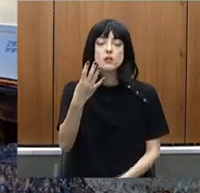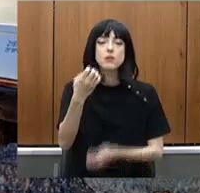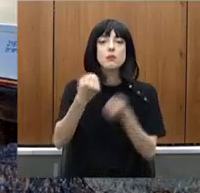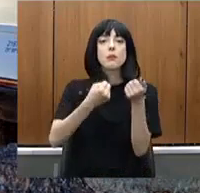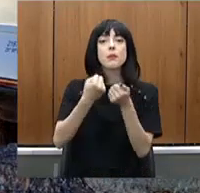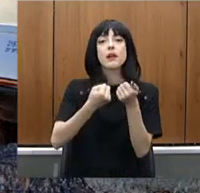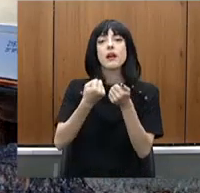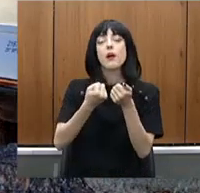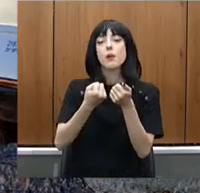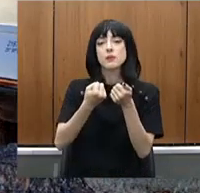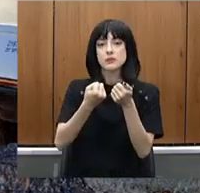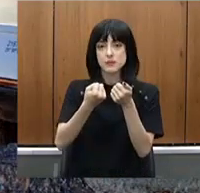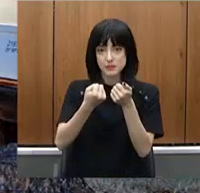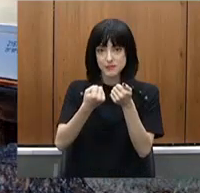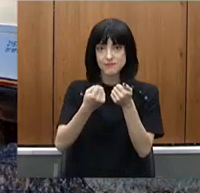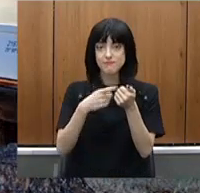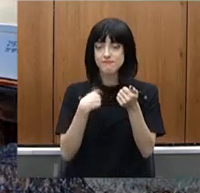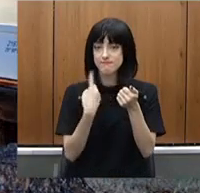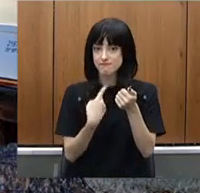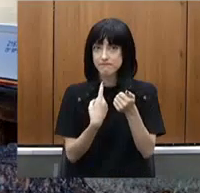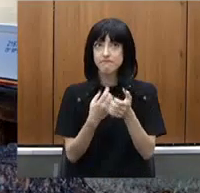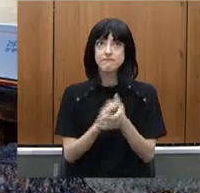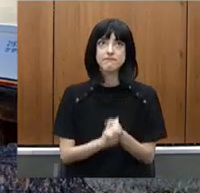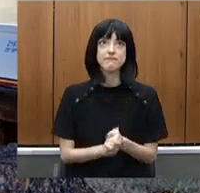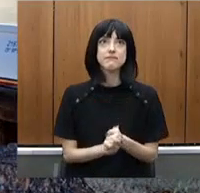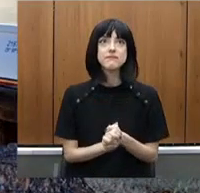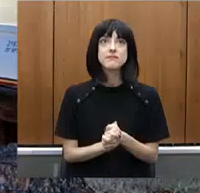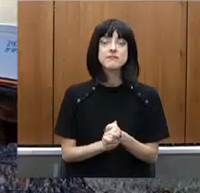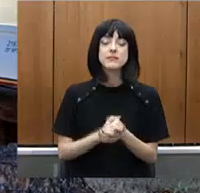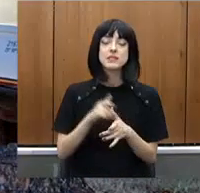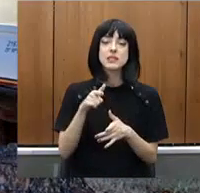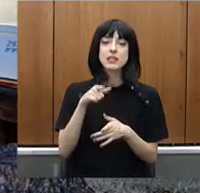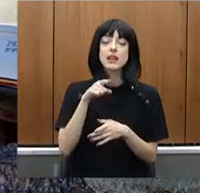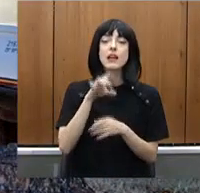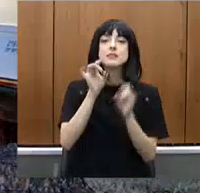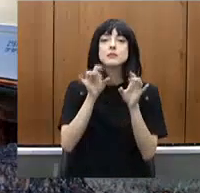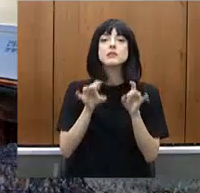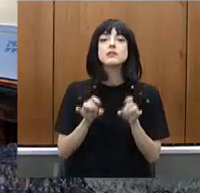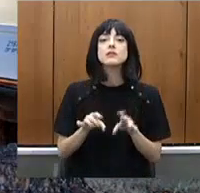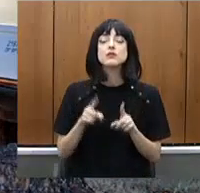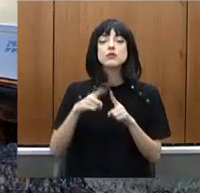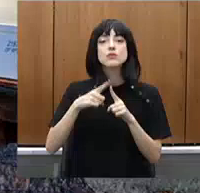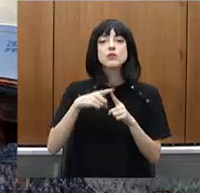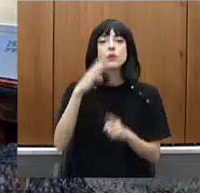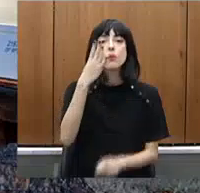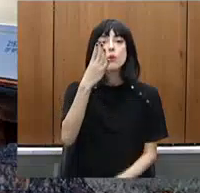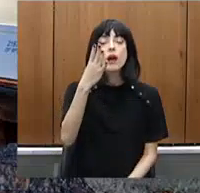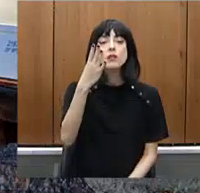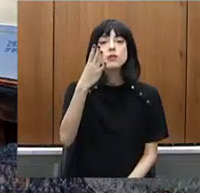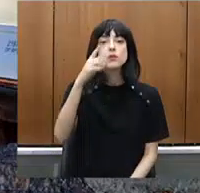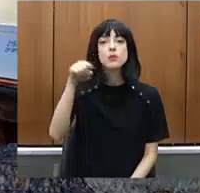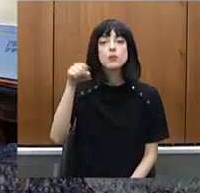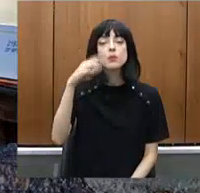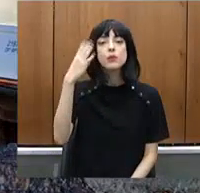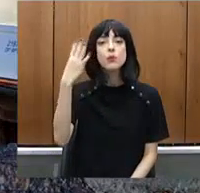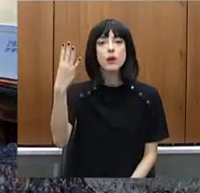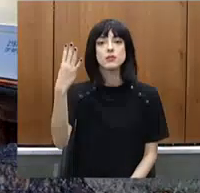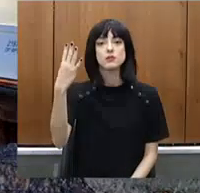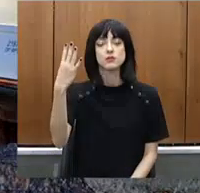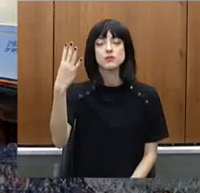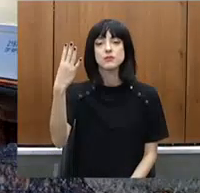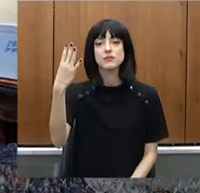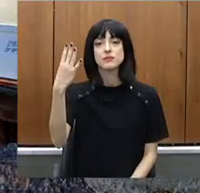fluir né mas é então é um número bom considerável viaturas SW porque aquelas